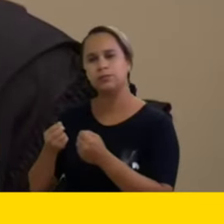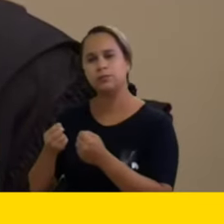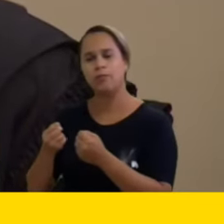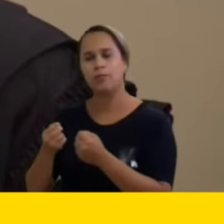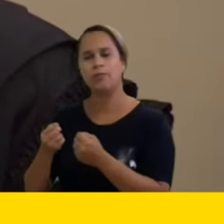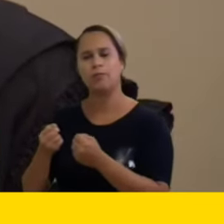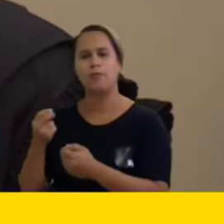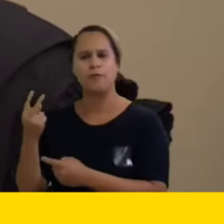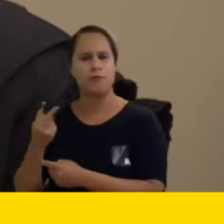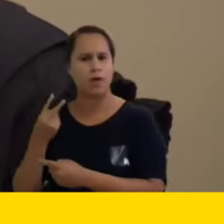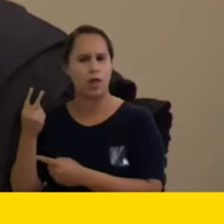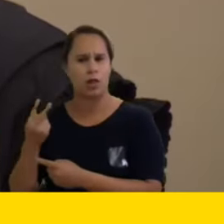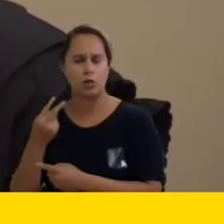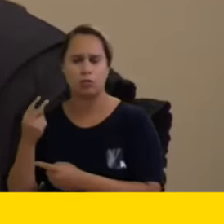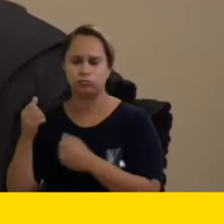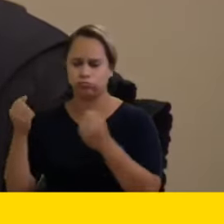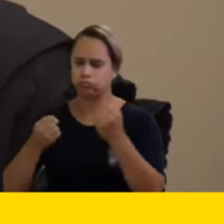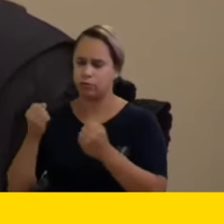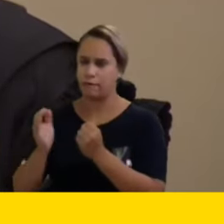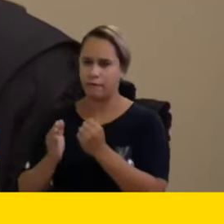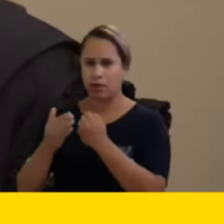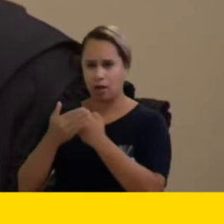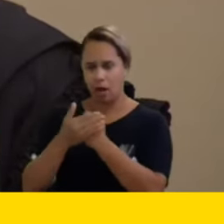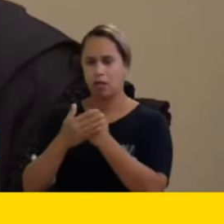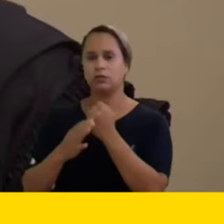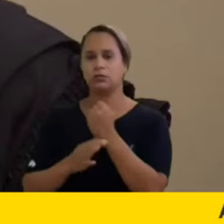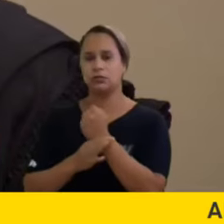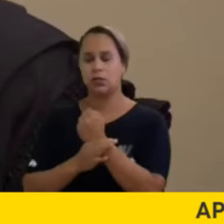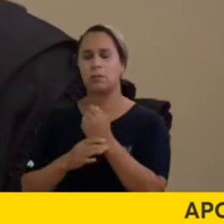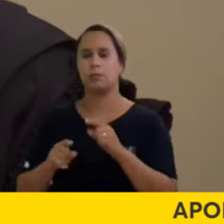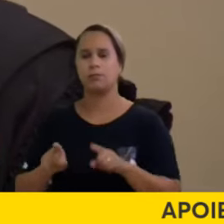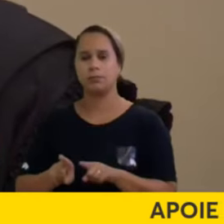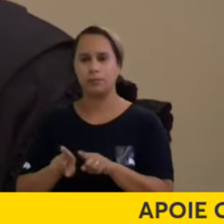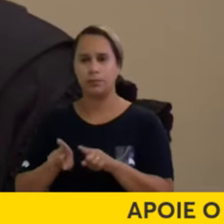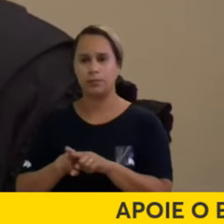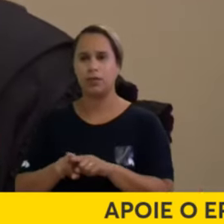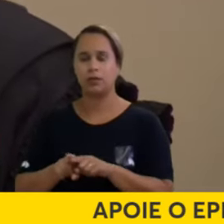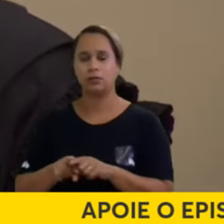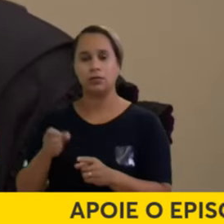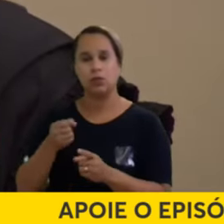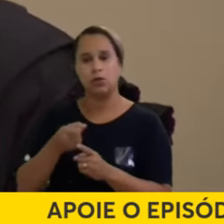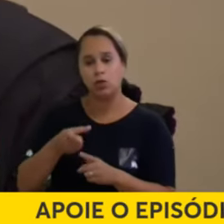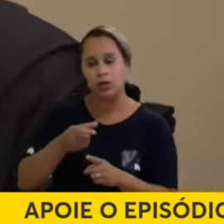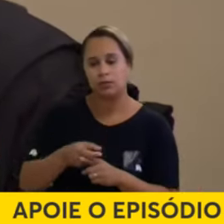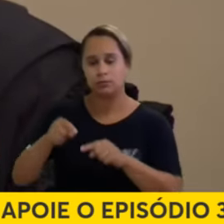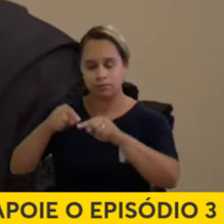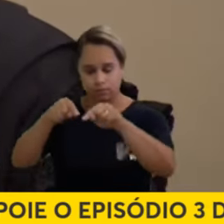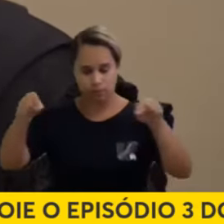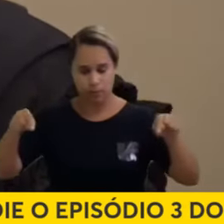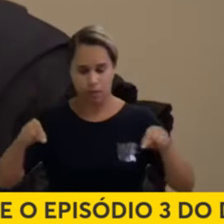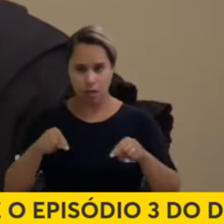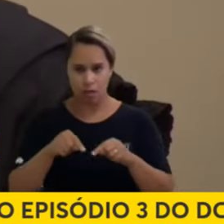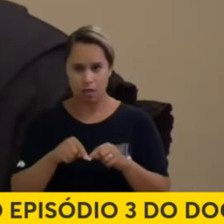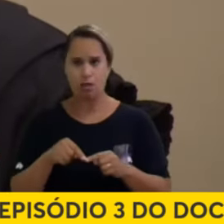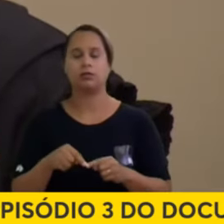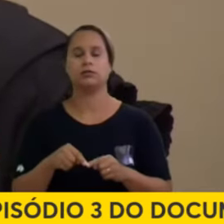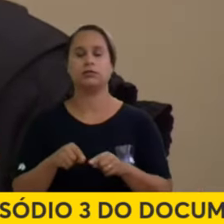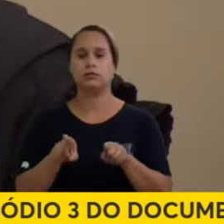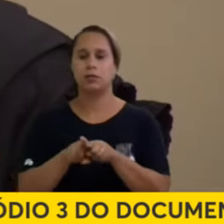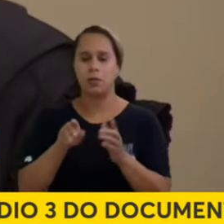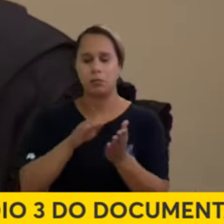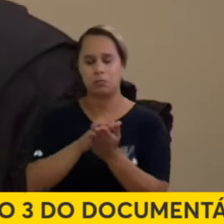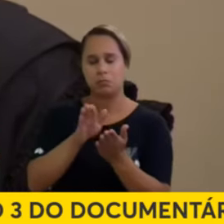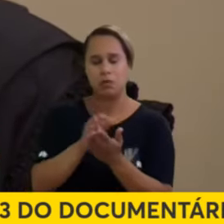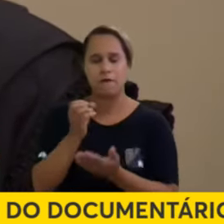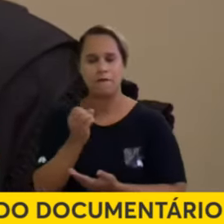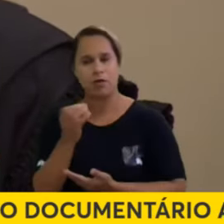dos blindados serviço de segurança locação de sala despesas de viagem com a GS Travel serviço de